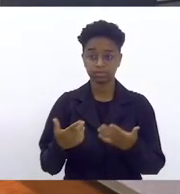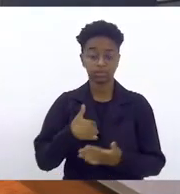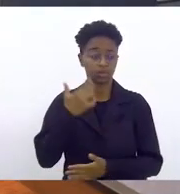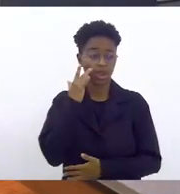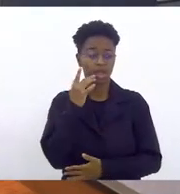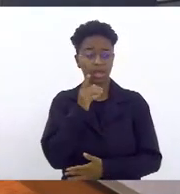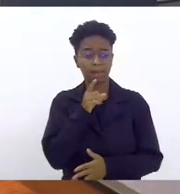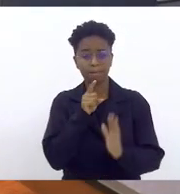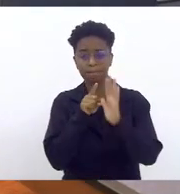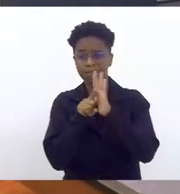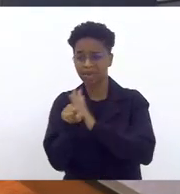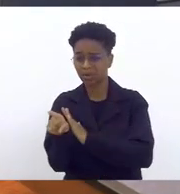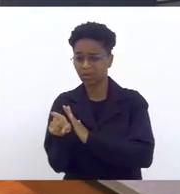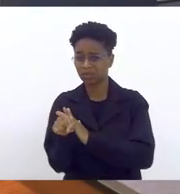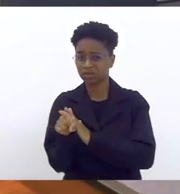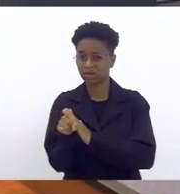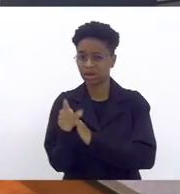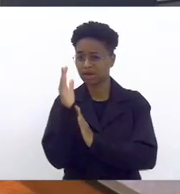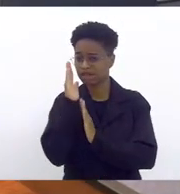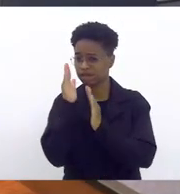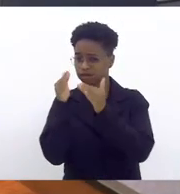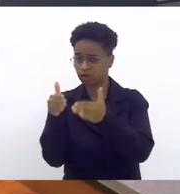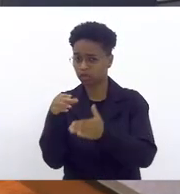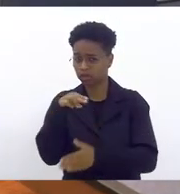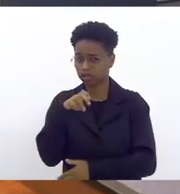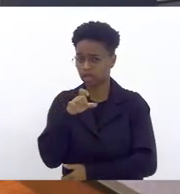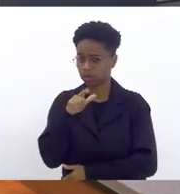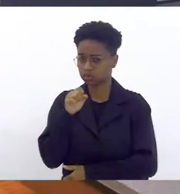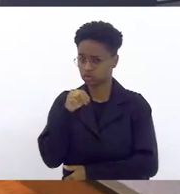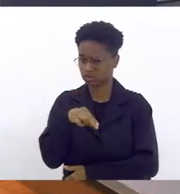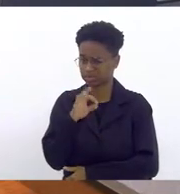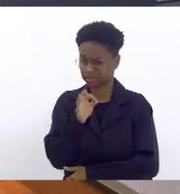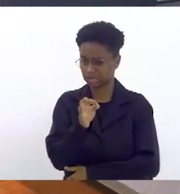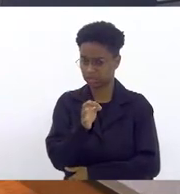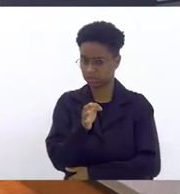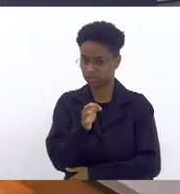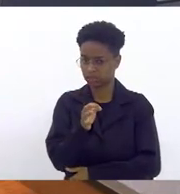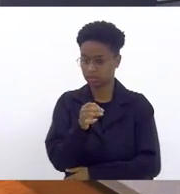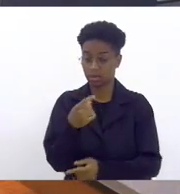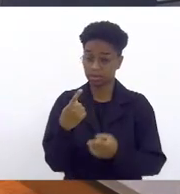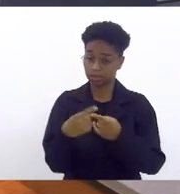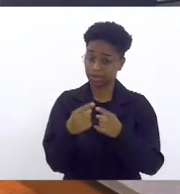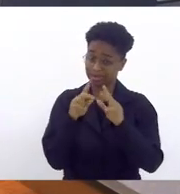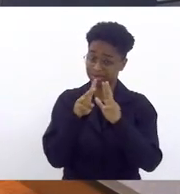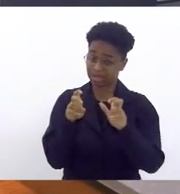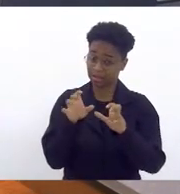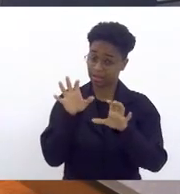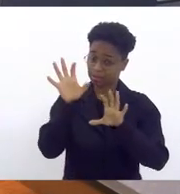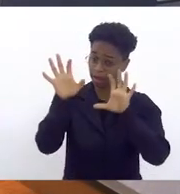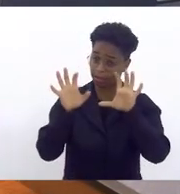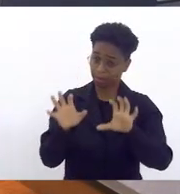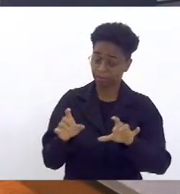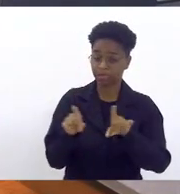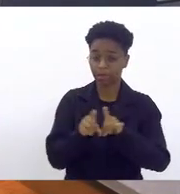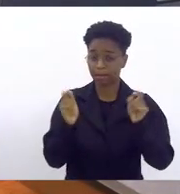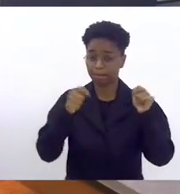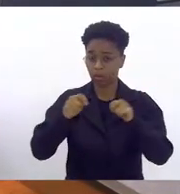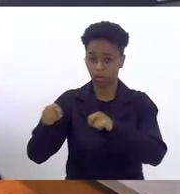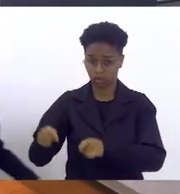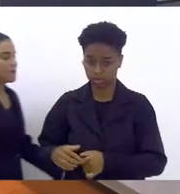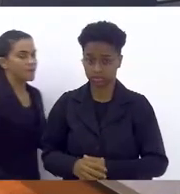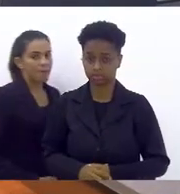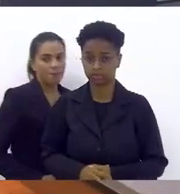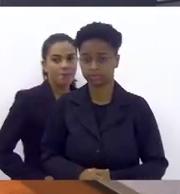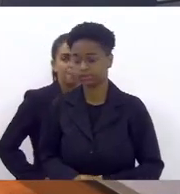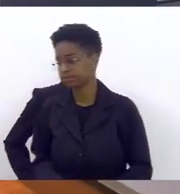dele tá mais direcionada ao Nelson Rocha né porque se trata da regionalização e das potencialidades